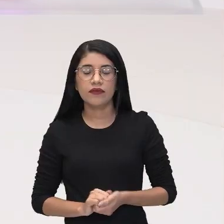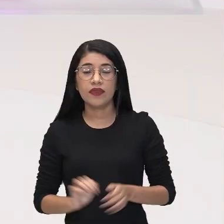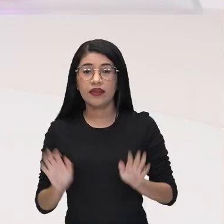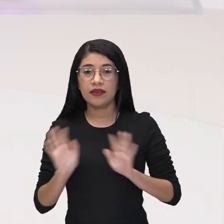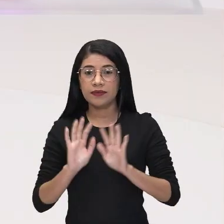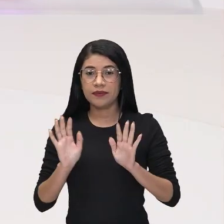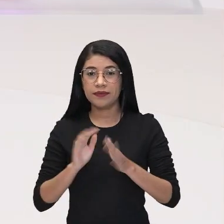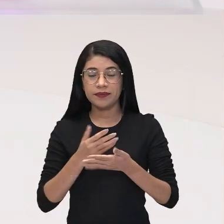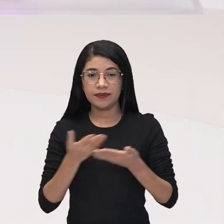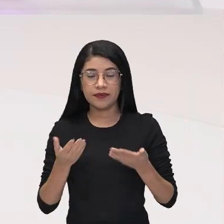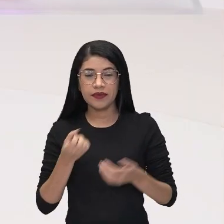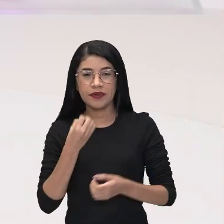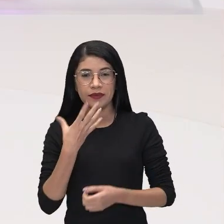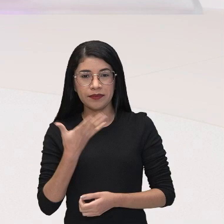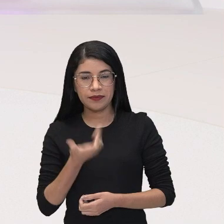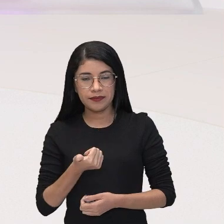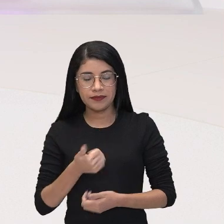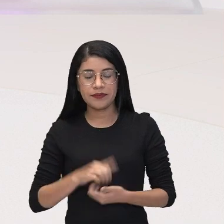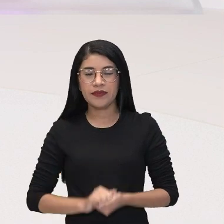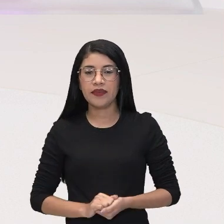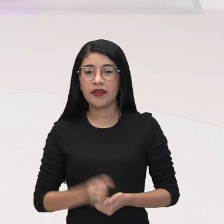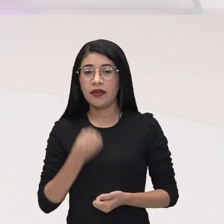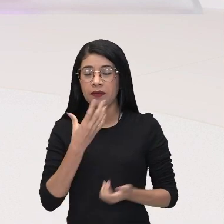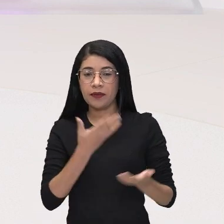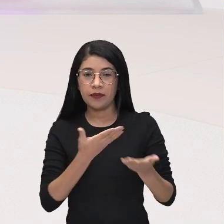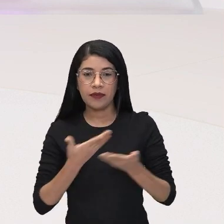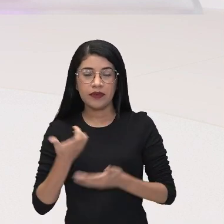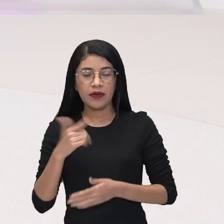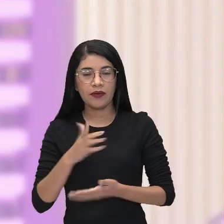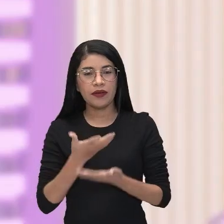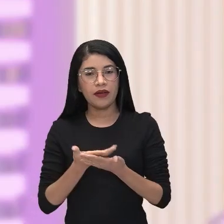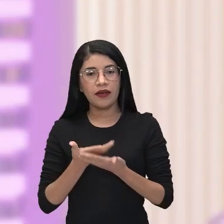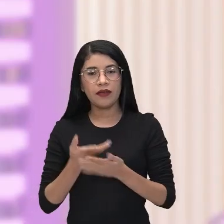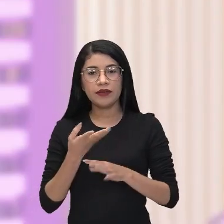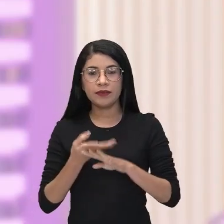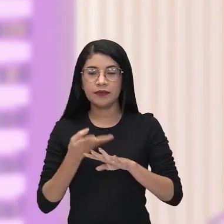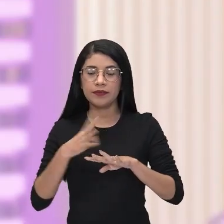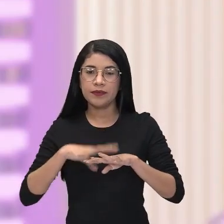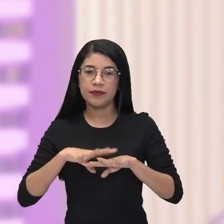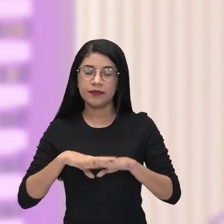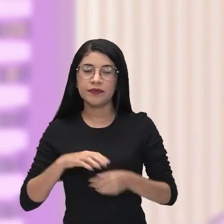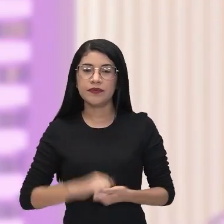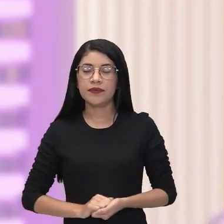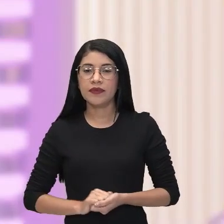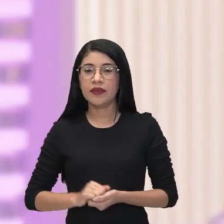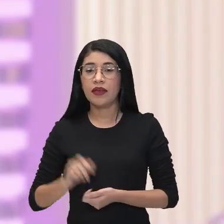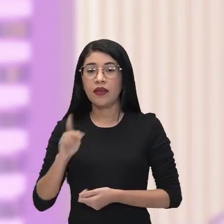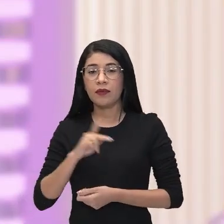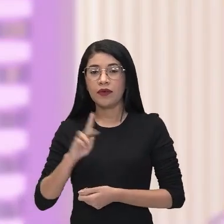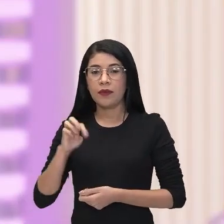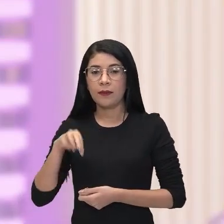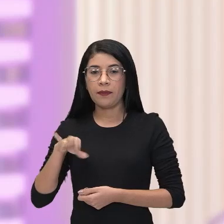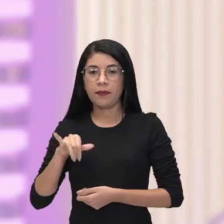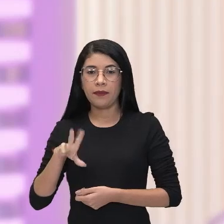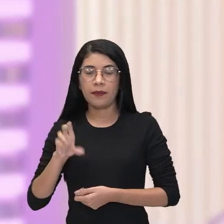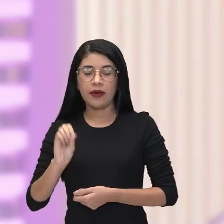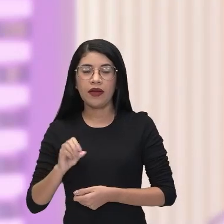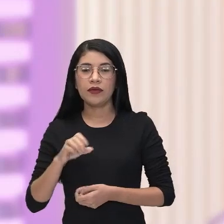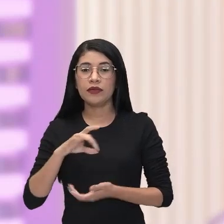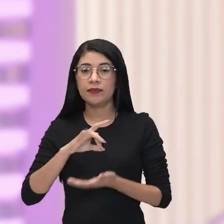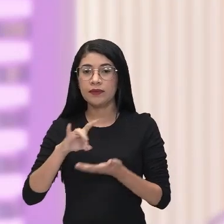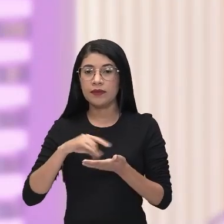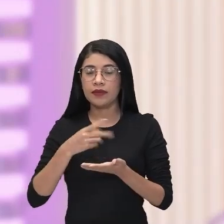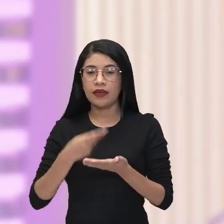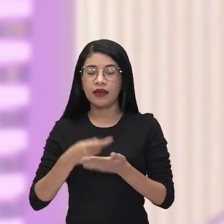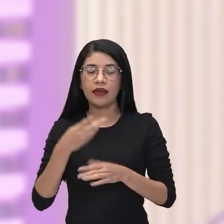Olá, pessoal, tudo bem com vocês? Sejam bem-vindos a mais uma aula de matemática. Eu sou o professor Mário André, professor de matemática aqui do CEMIAM,